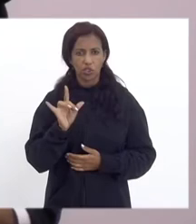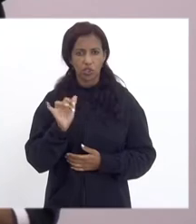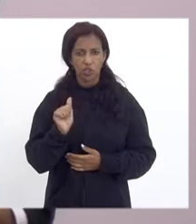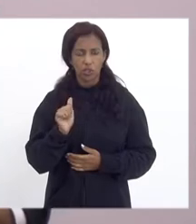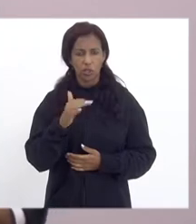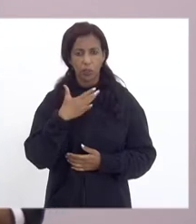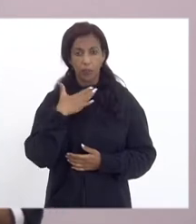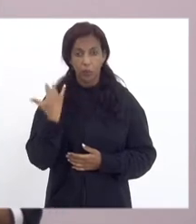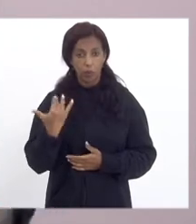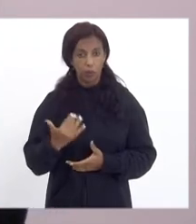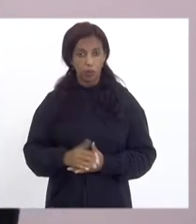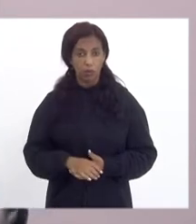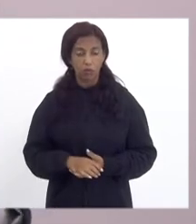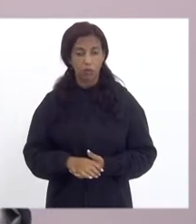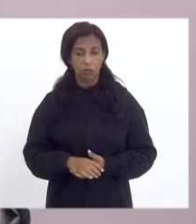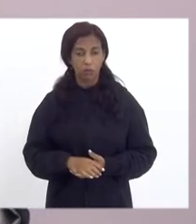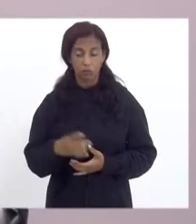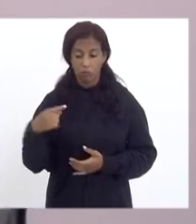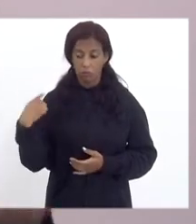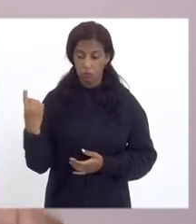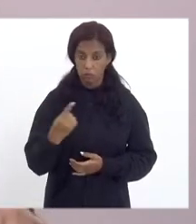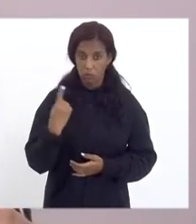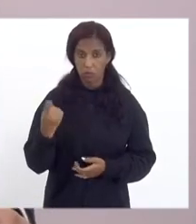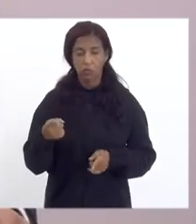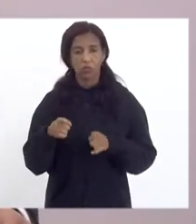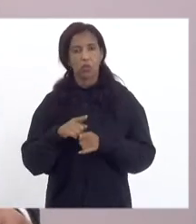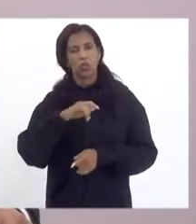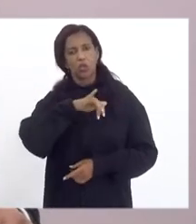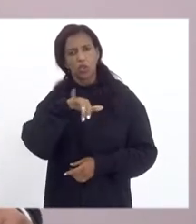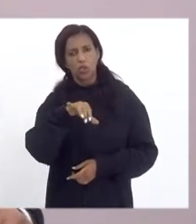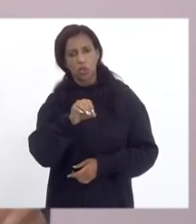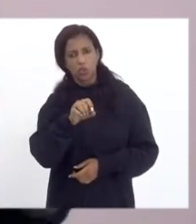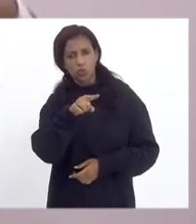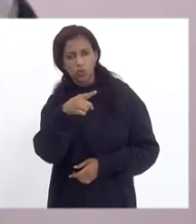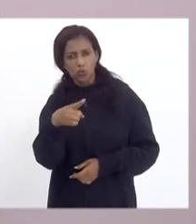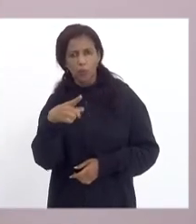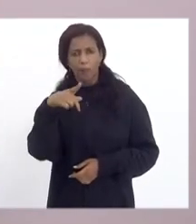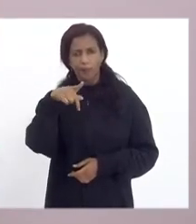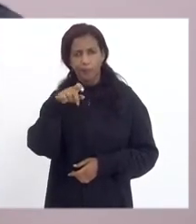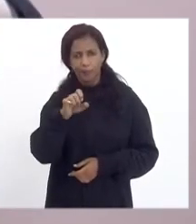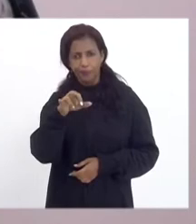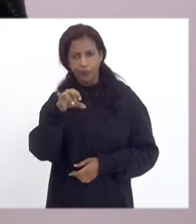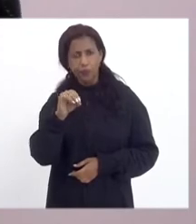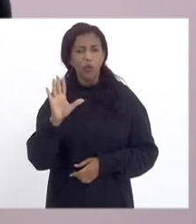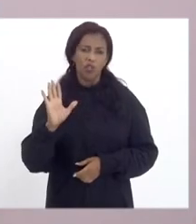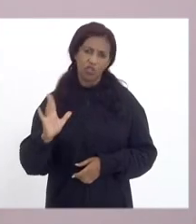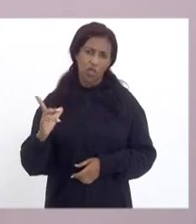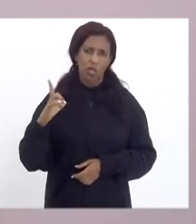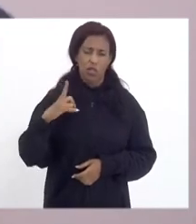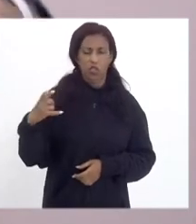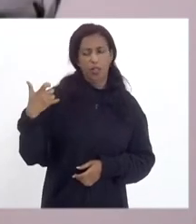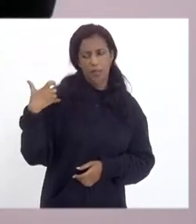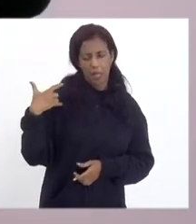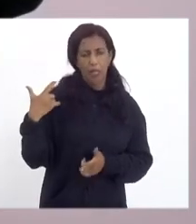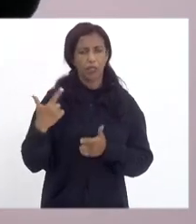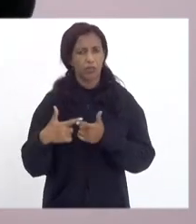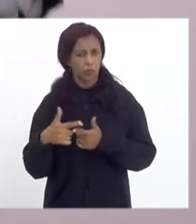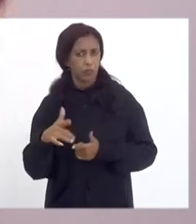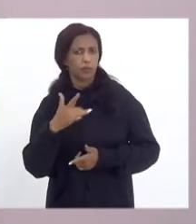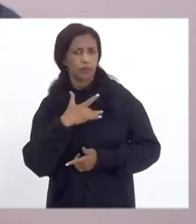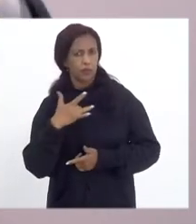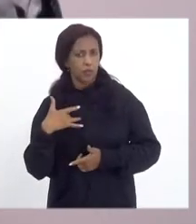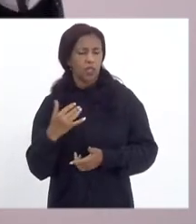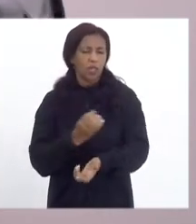8 dias ele foi embora. O nosso querido e saudoso João Peixoto, diferentemente, já tinha idade, tinha várias comorbidades,